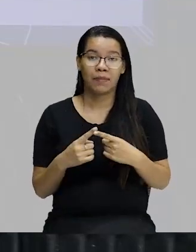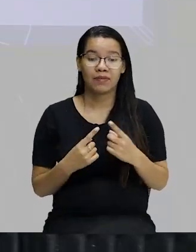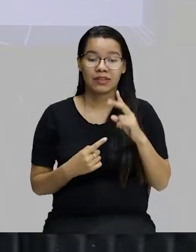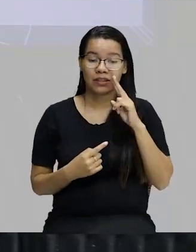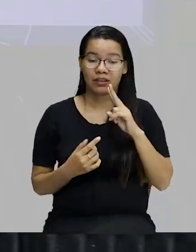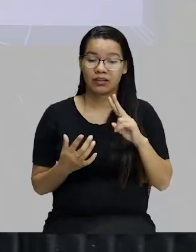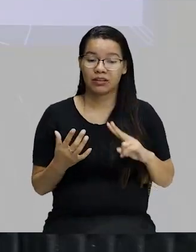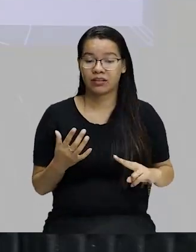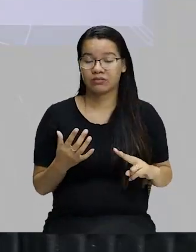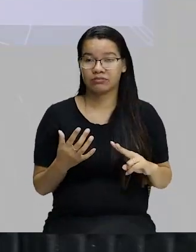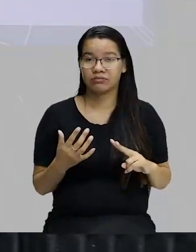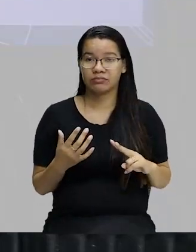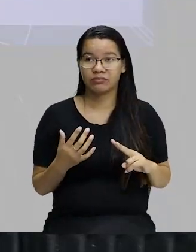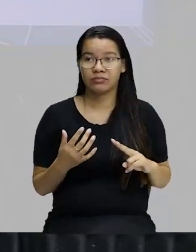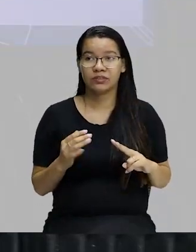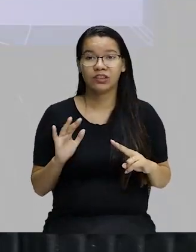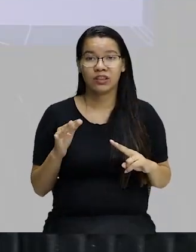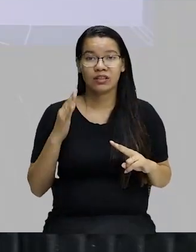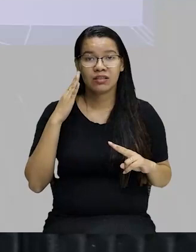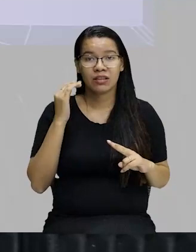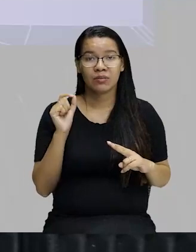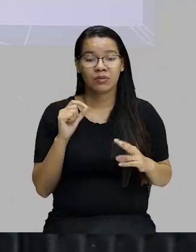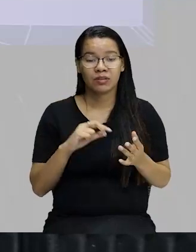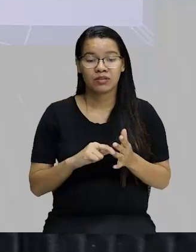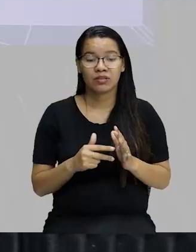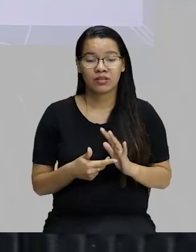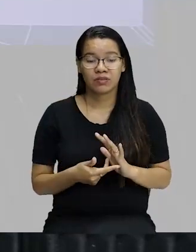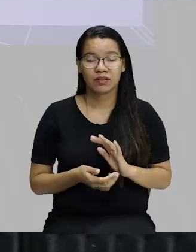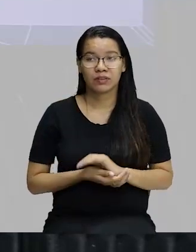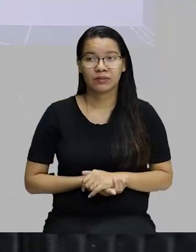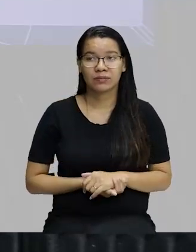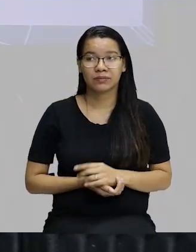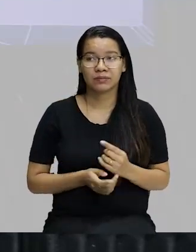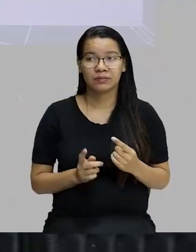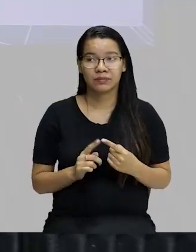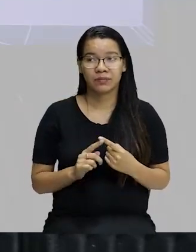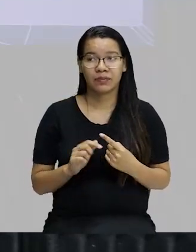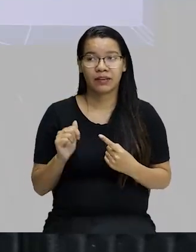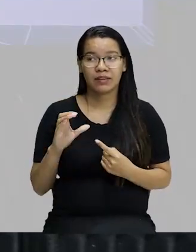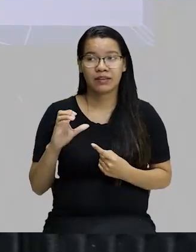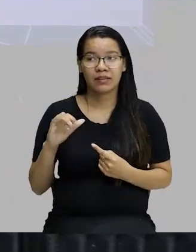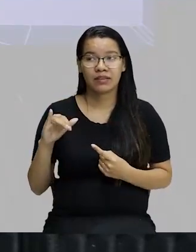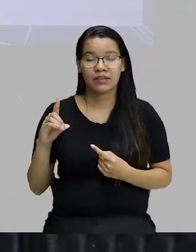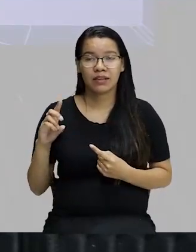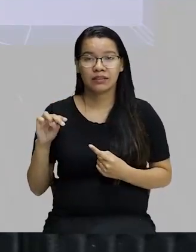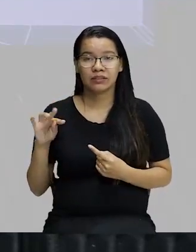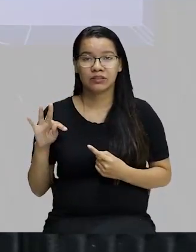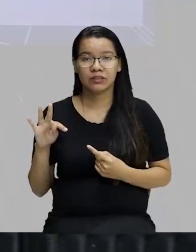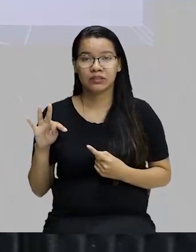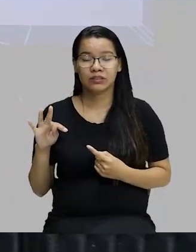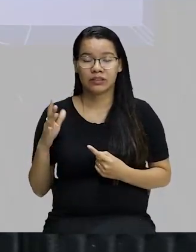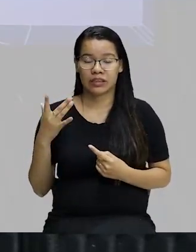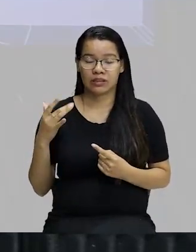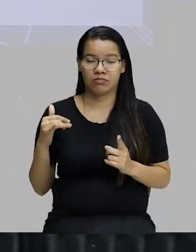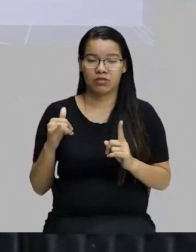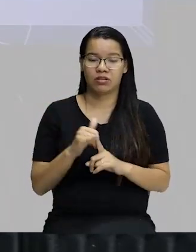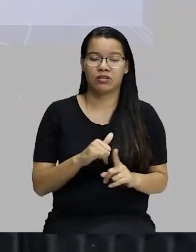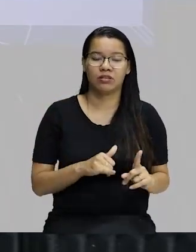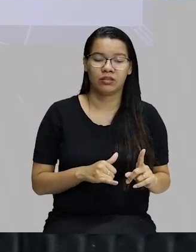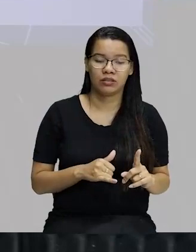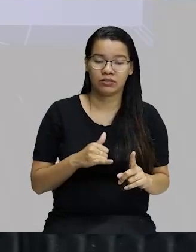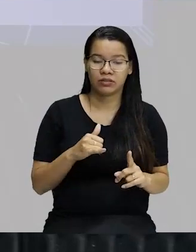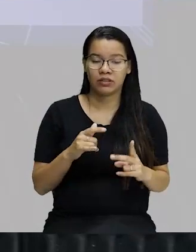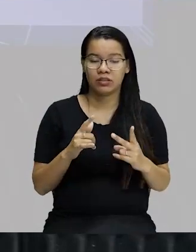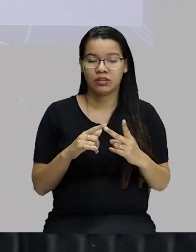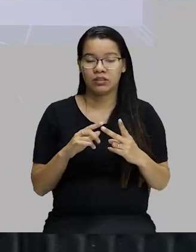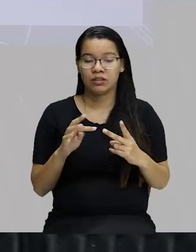as visualiza, você sabe o que elas significam. Accident é um acidente. Traffic,